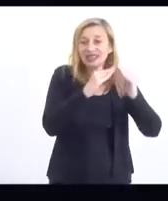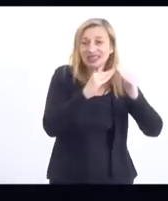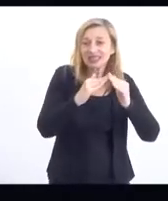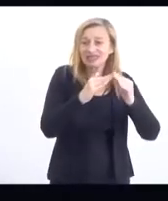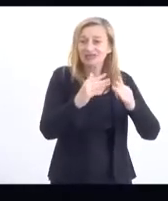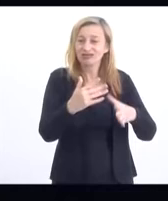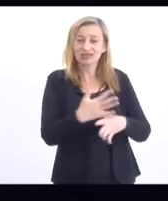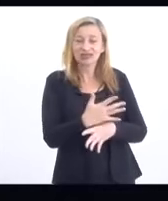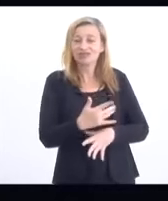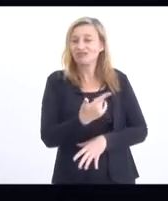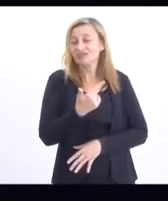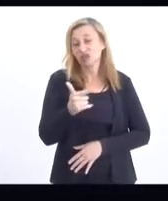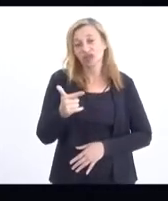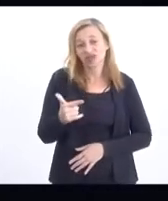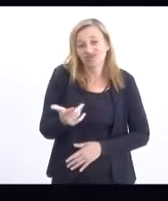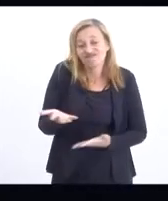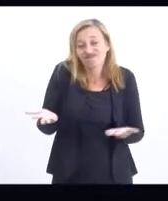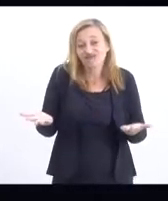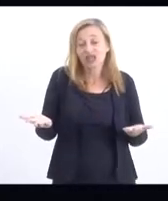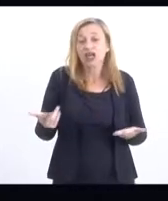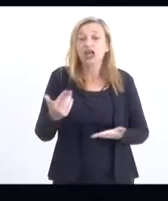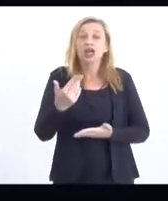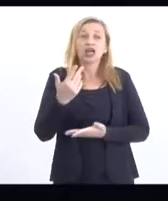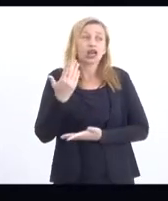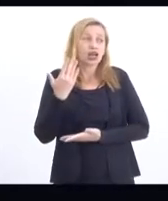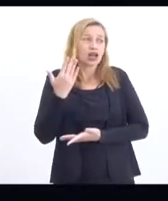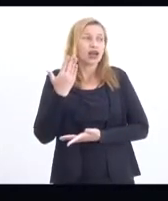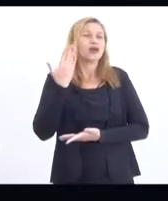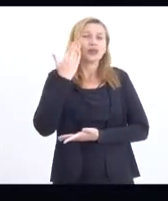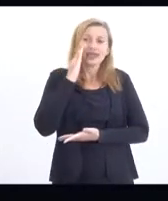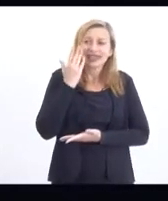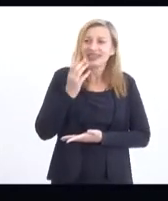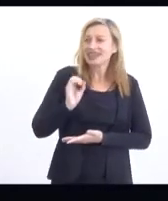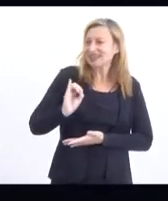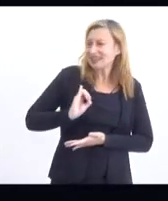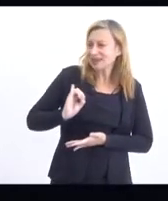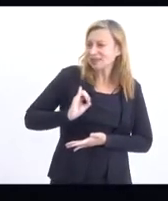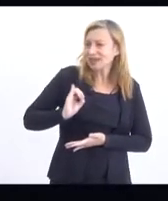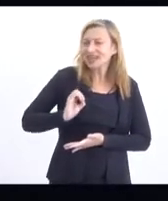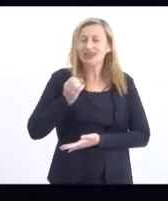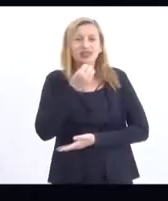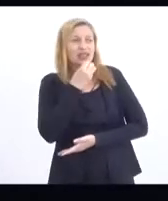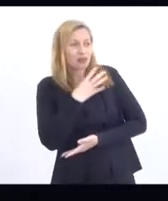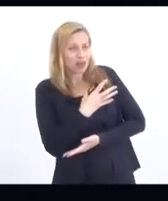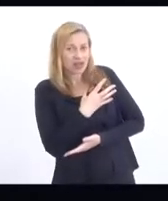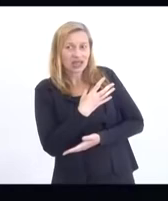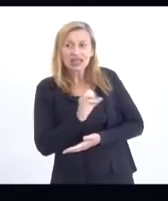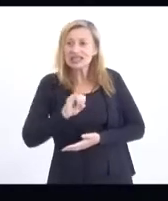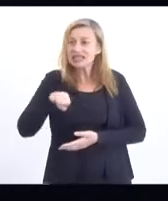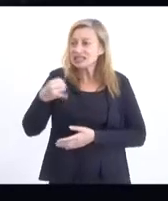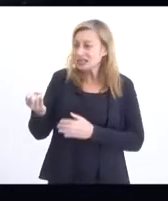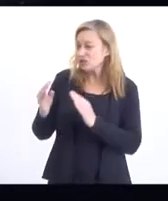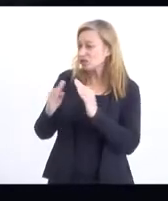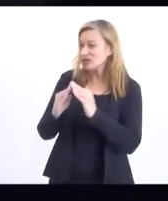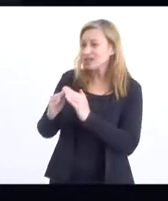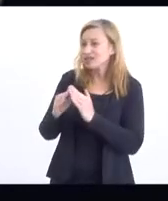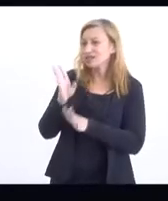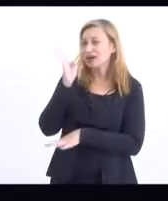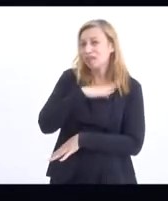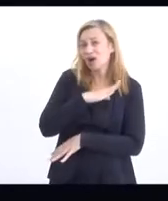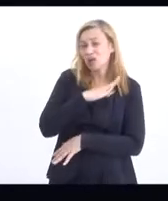têm. Então eu entendo que não adianta Itaperuna estar bem se o nosso vizinho está